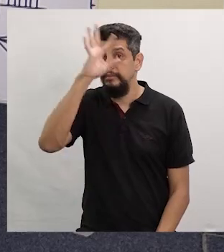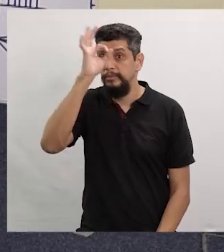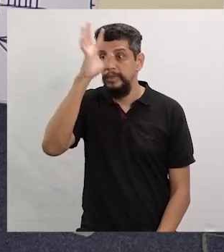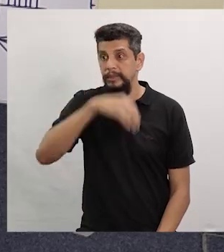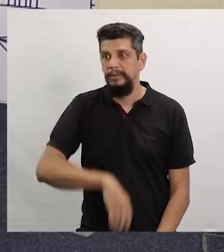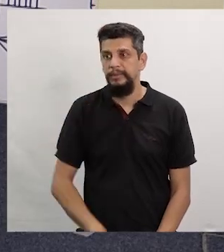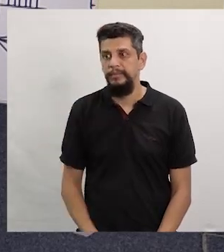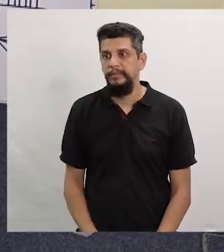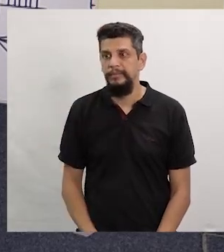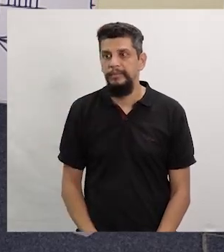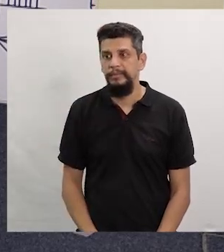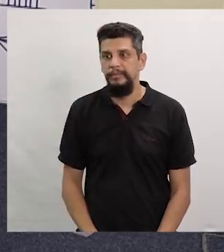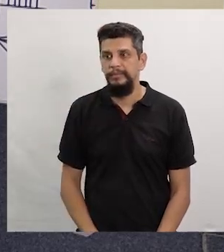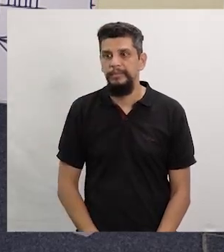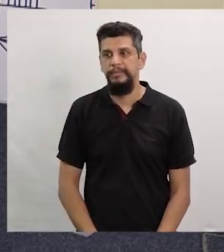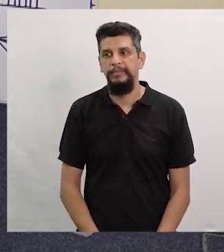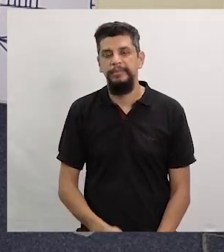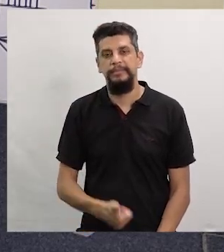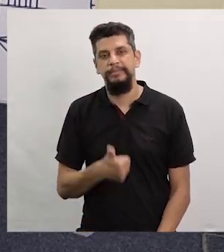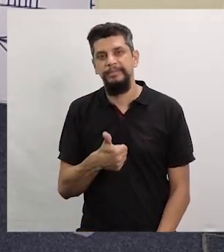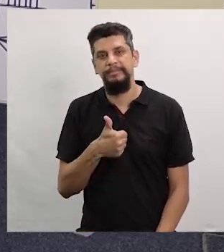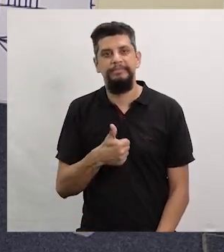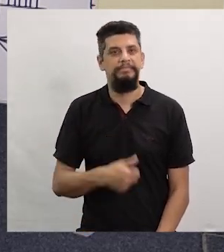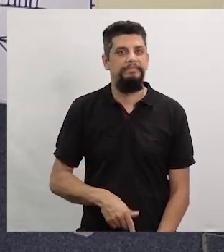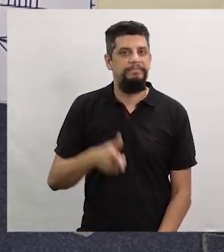verdes Então vamos lá